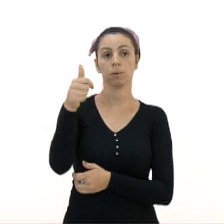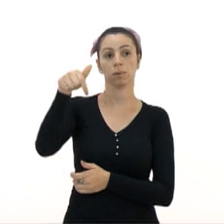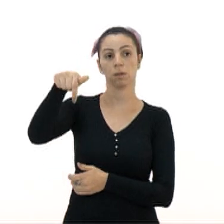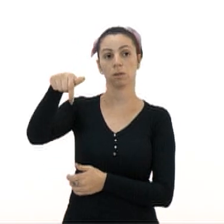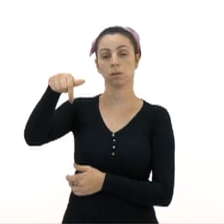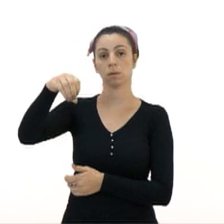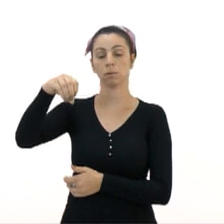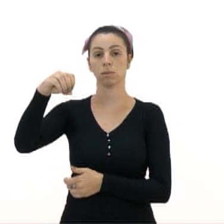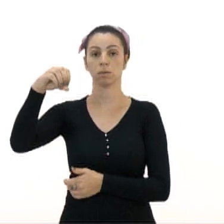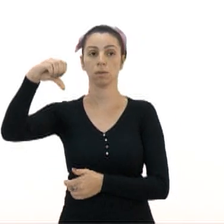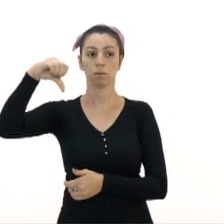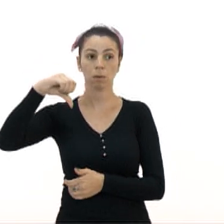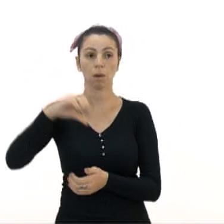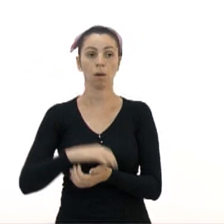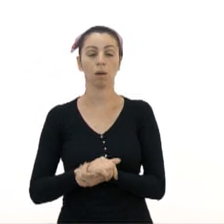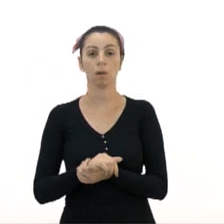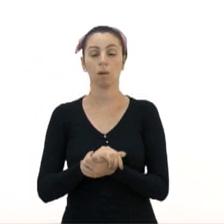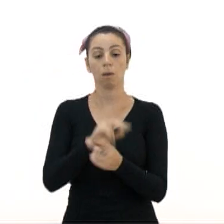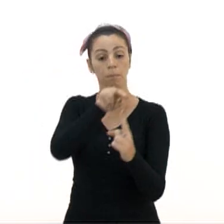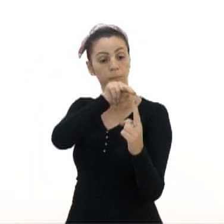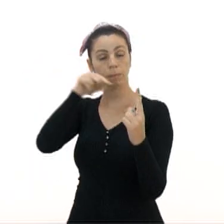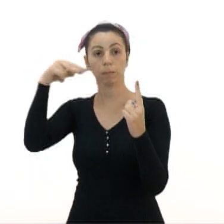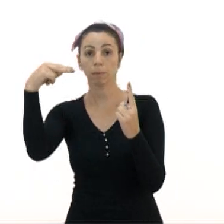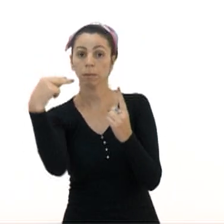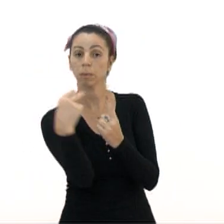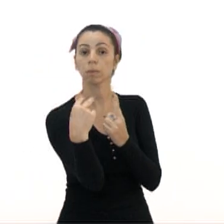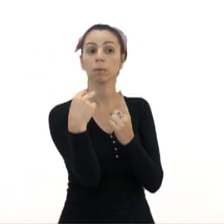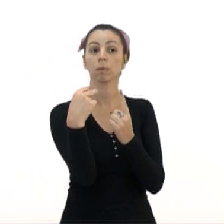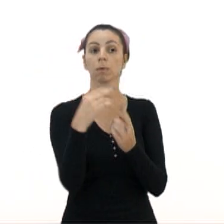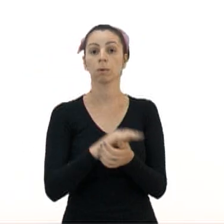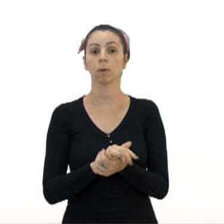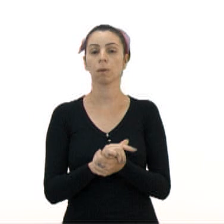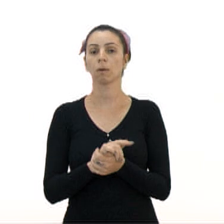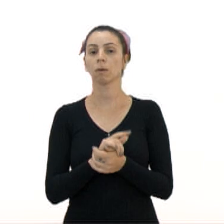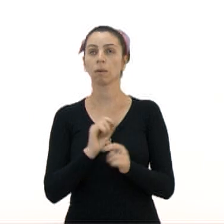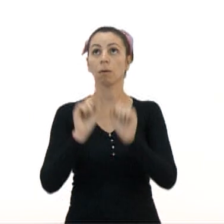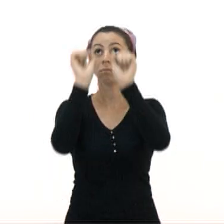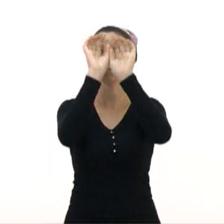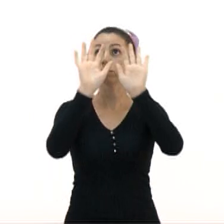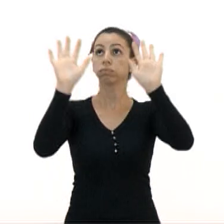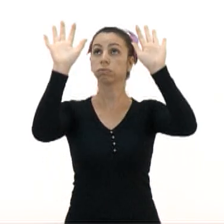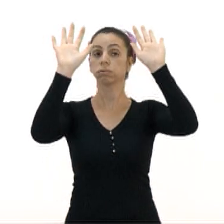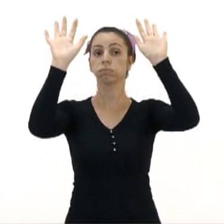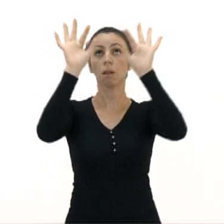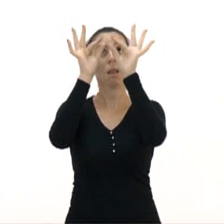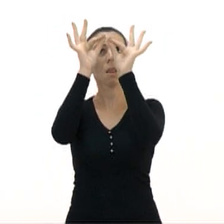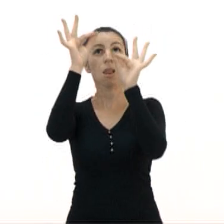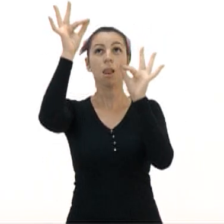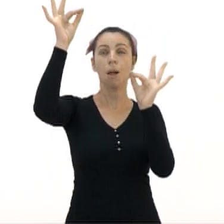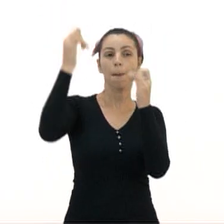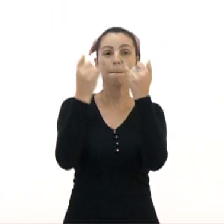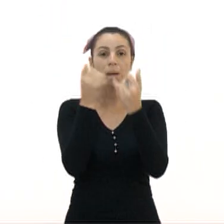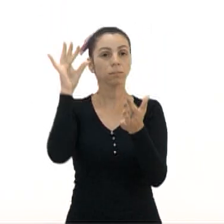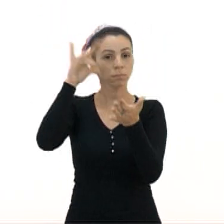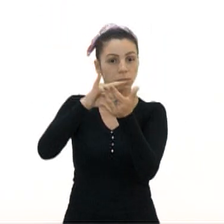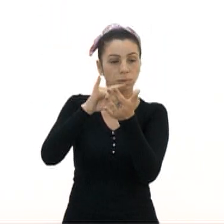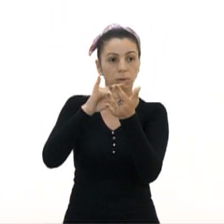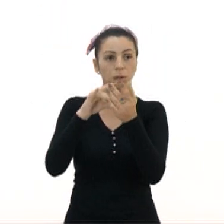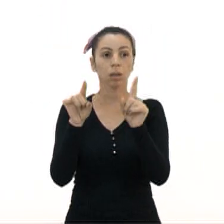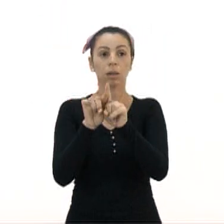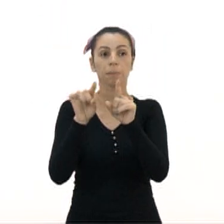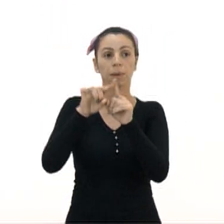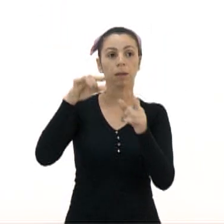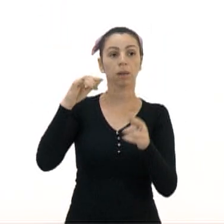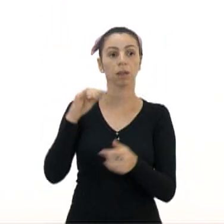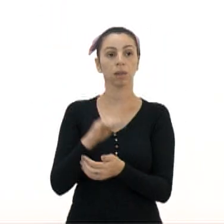1709. Realizou grandes perspectivas em afresco nos tetos das igrejas barrocas, o famoso alongamento. Fez a composição centrífuga.